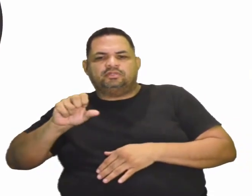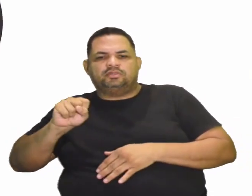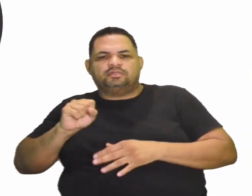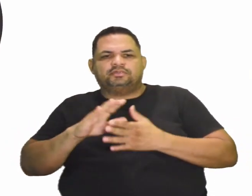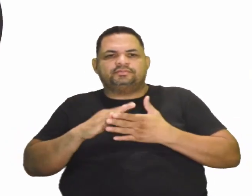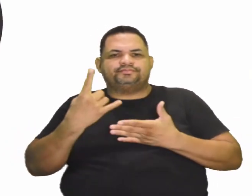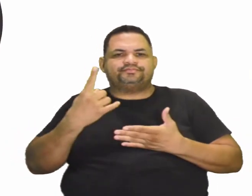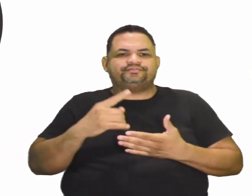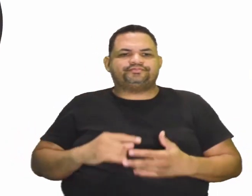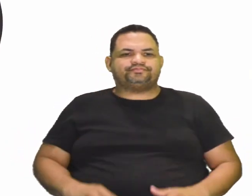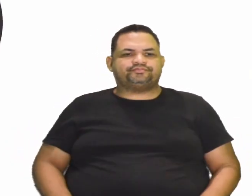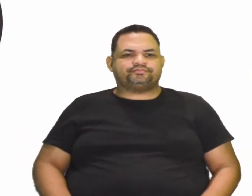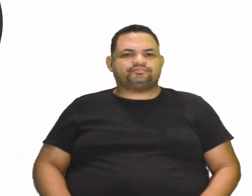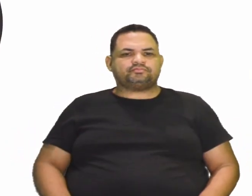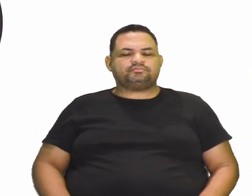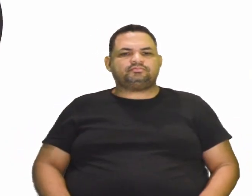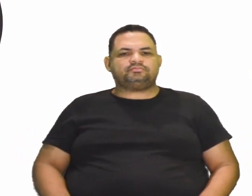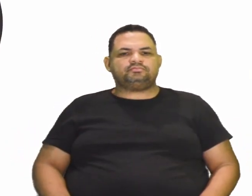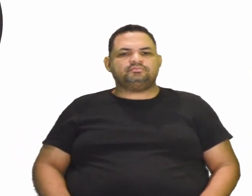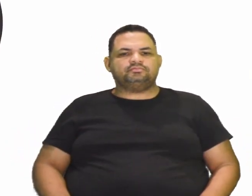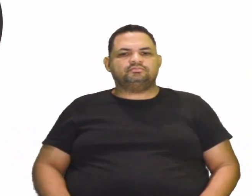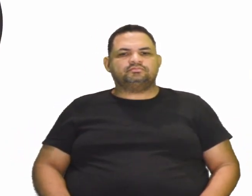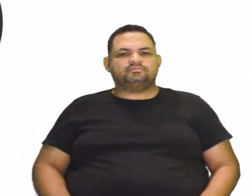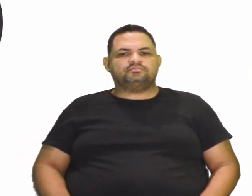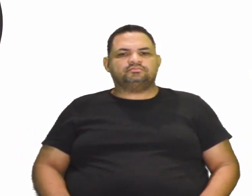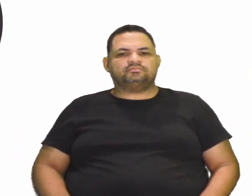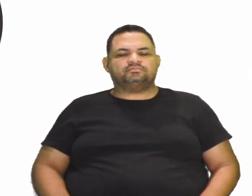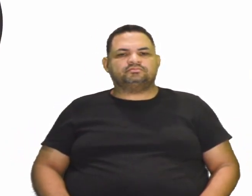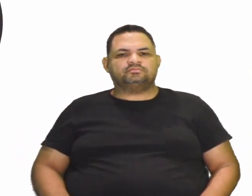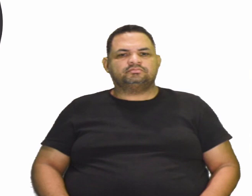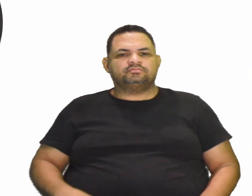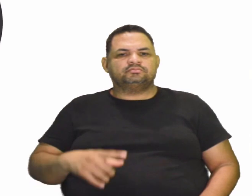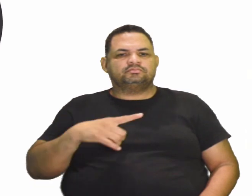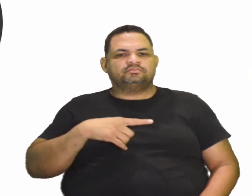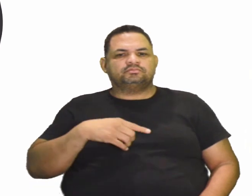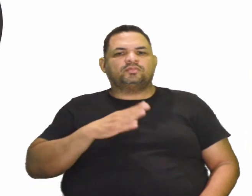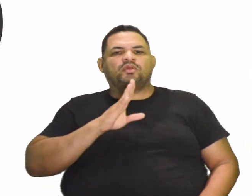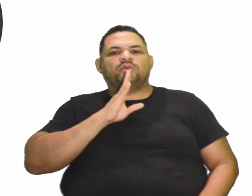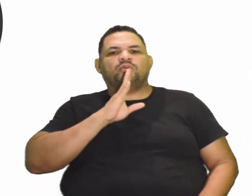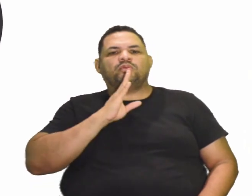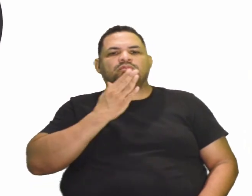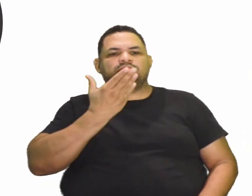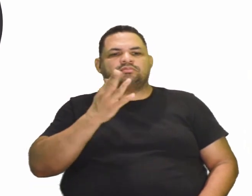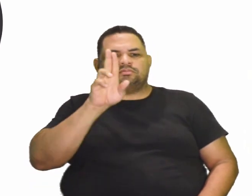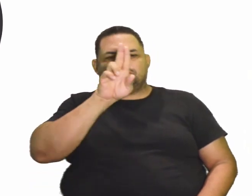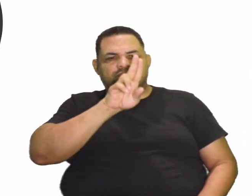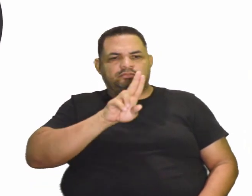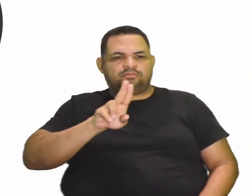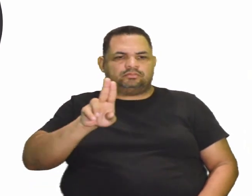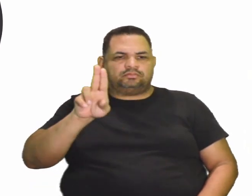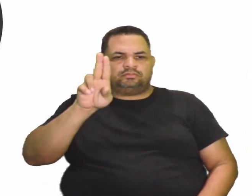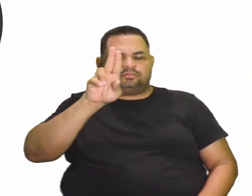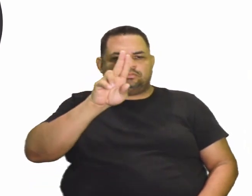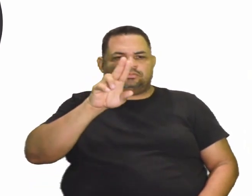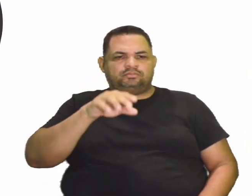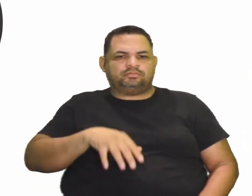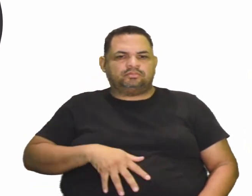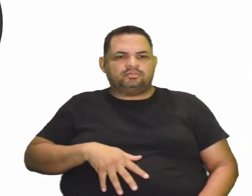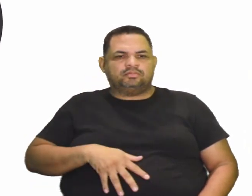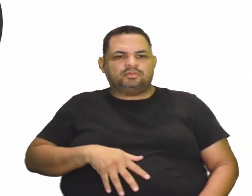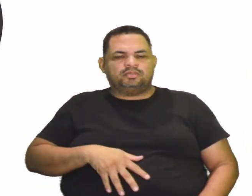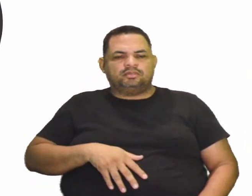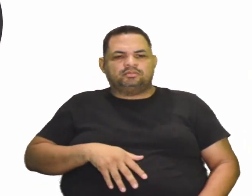aí, falei sobre paródia, eu trouxe uma. Você conhece essa obra, essa paródia? Usando aí os personagens,